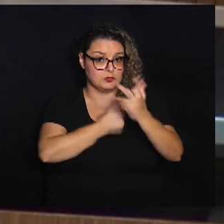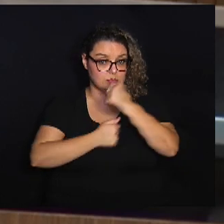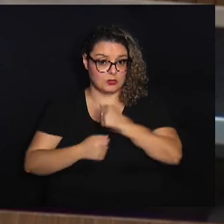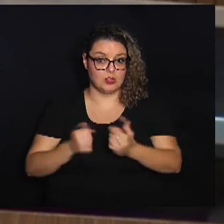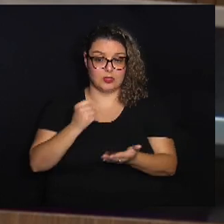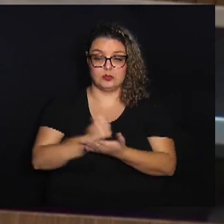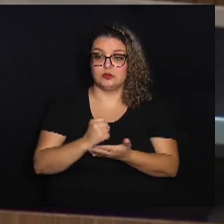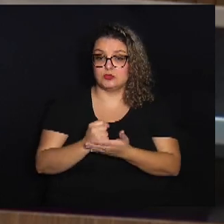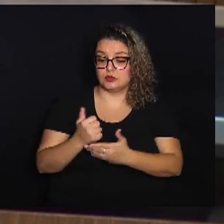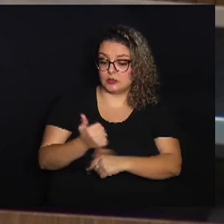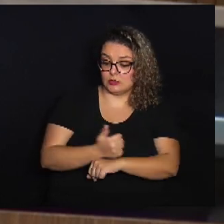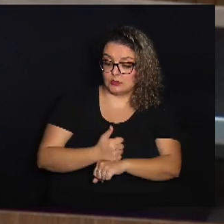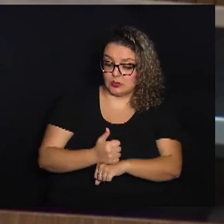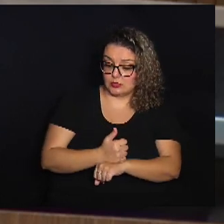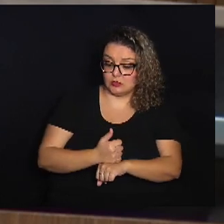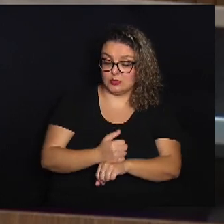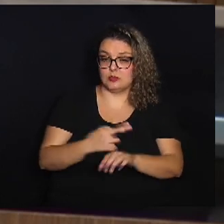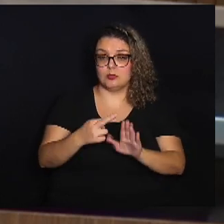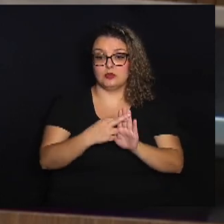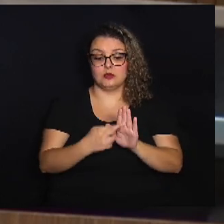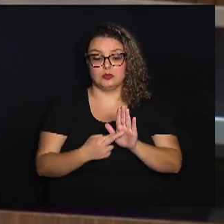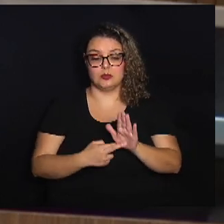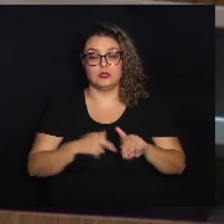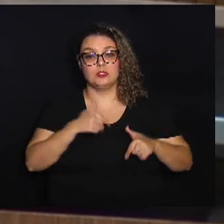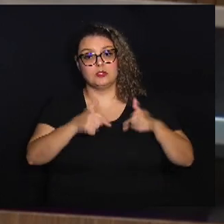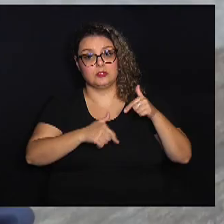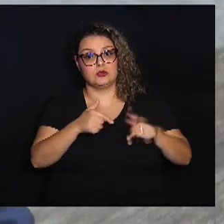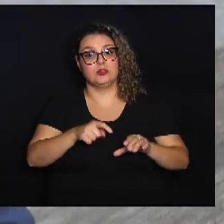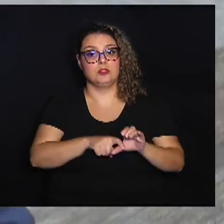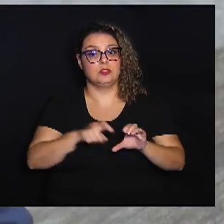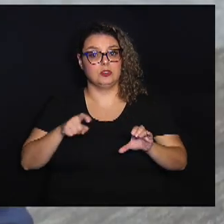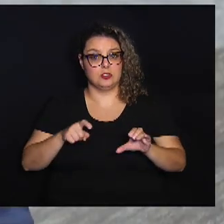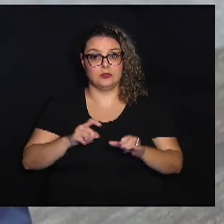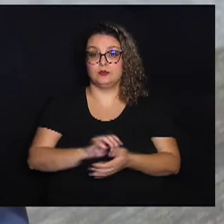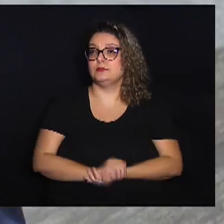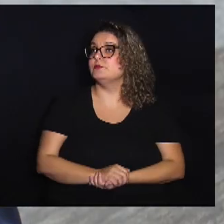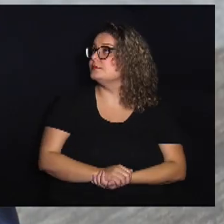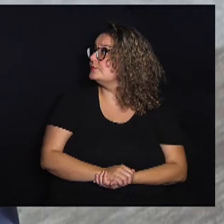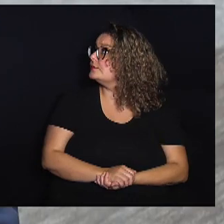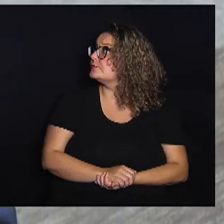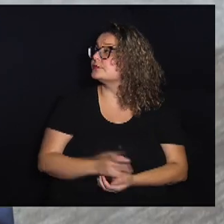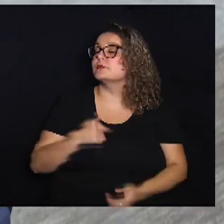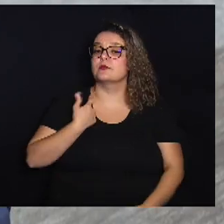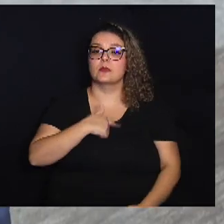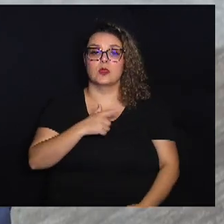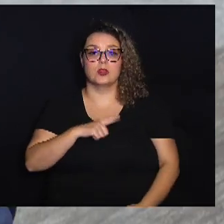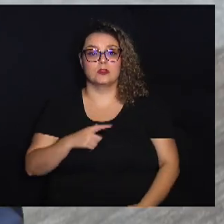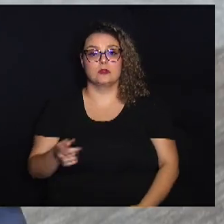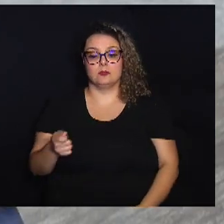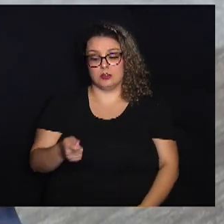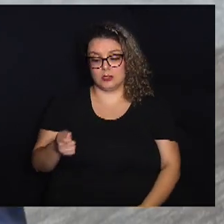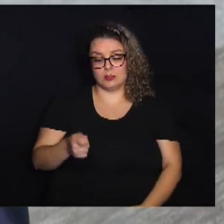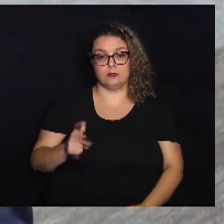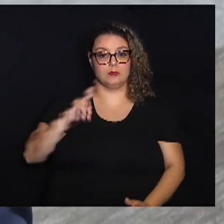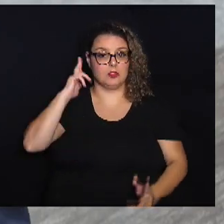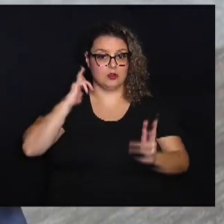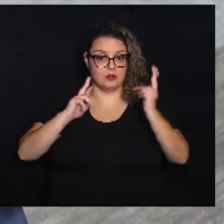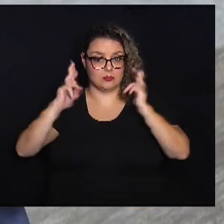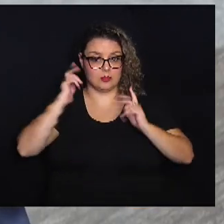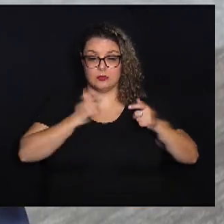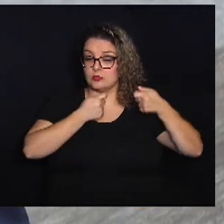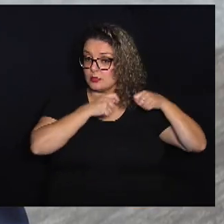de profissionais sob o regime de trabalhadores autônomos. Nós temos desde a Associação dos Cabeleireiros e